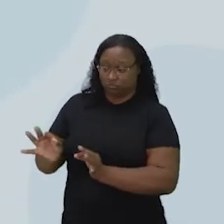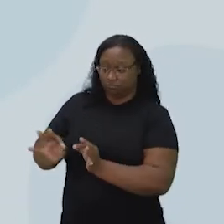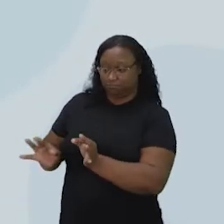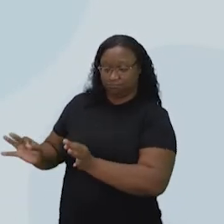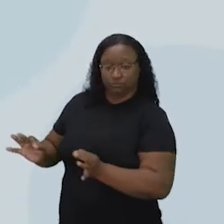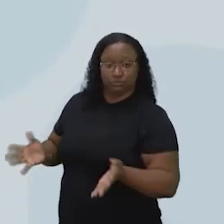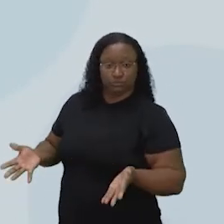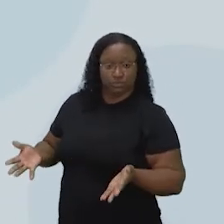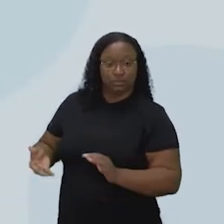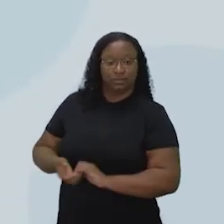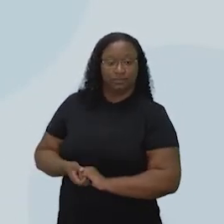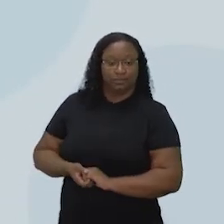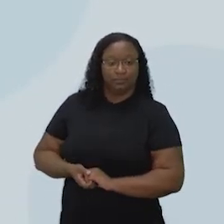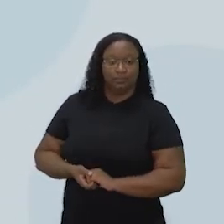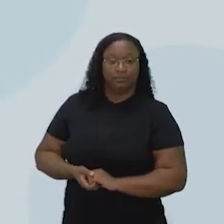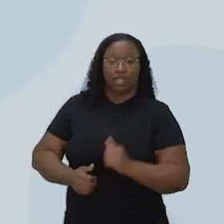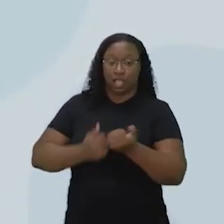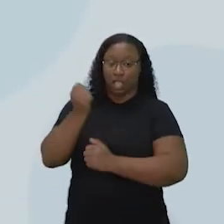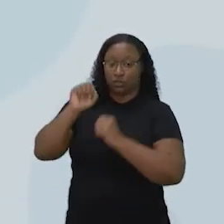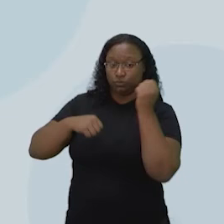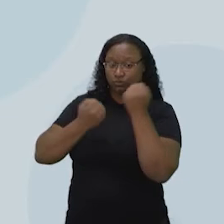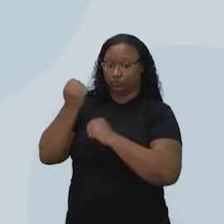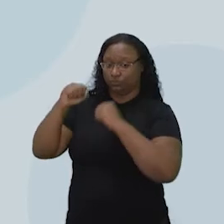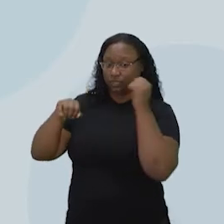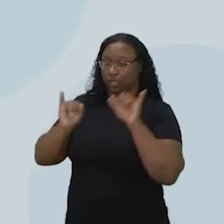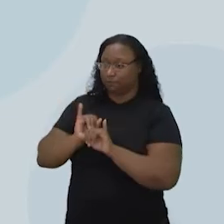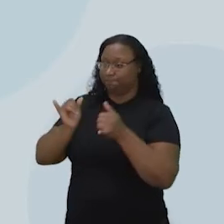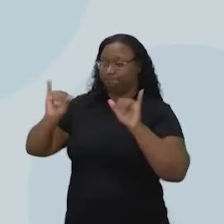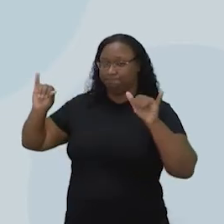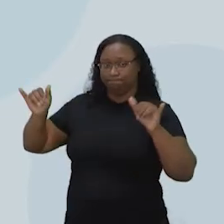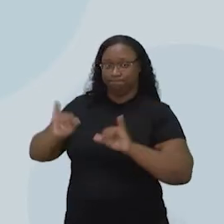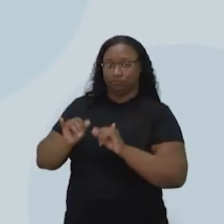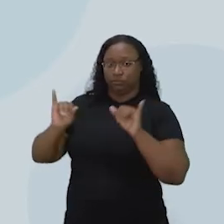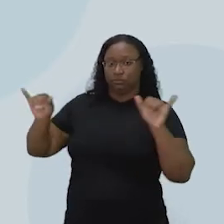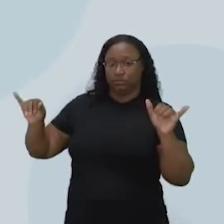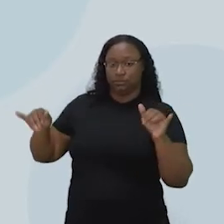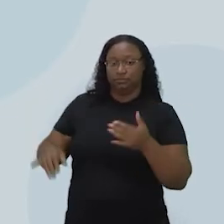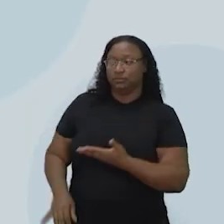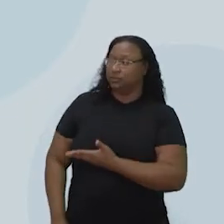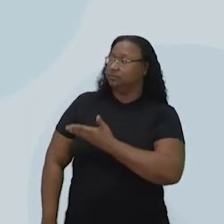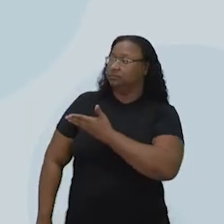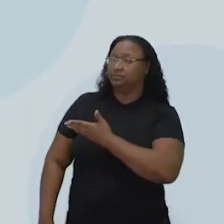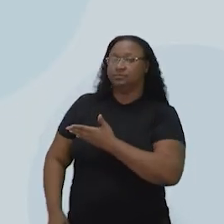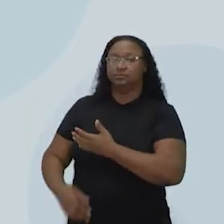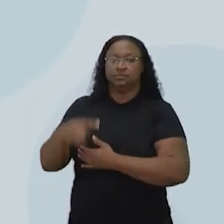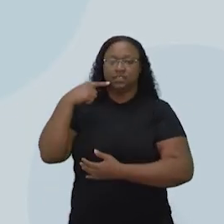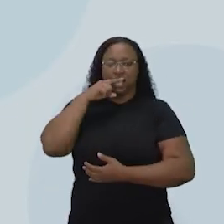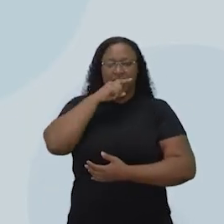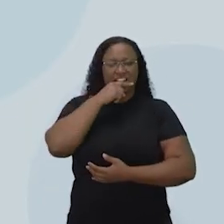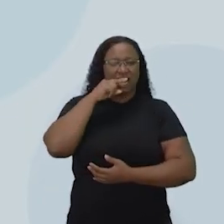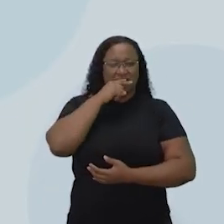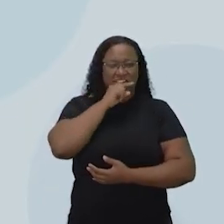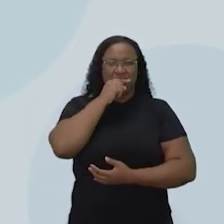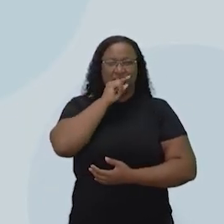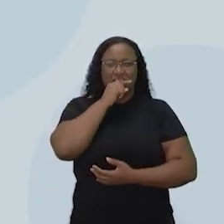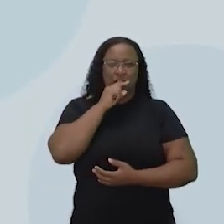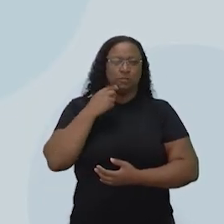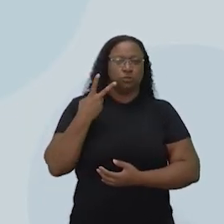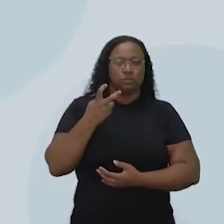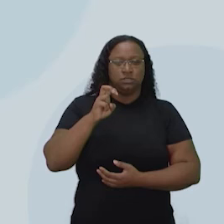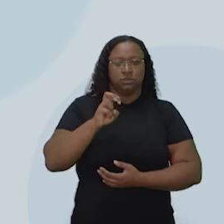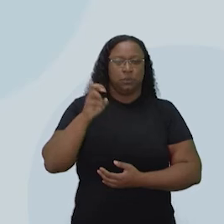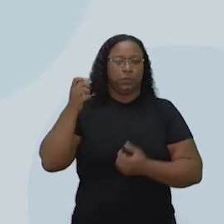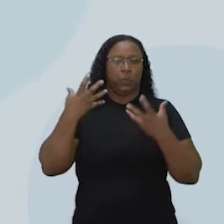bioeletricidade numa usina de açúcar e álcool, né? Uma tonelada de cana ela vai gerar 250 quilos de bagaço, esse bagaço